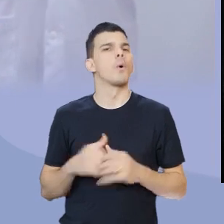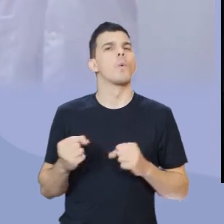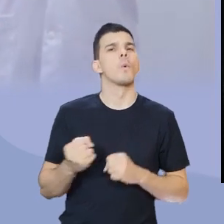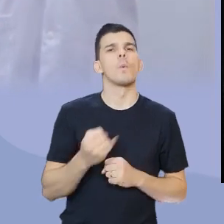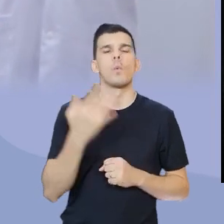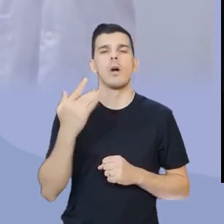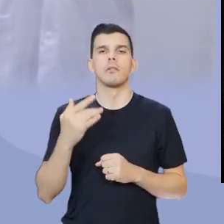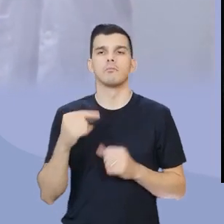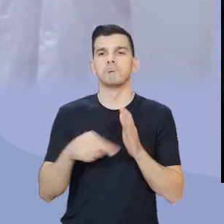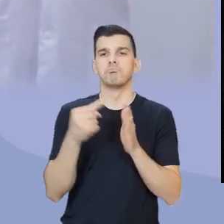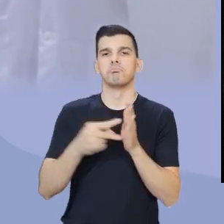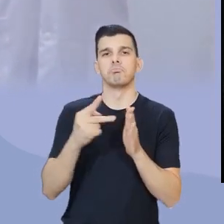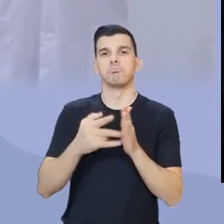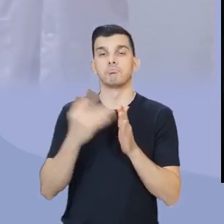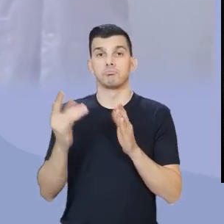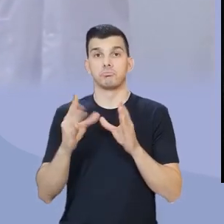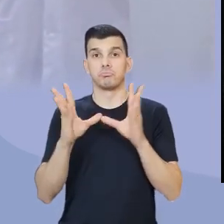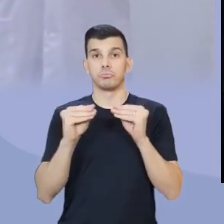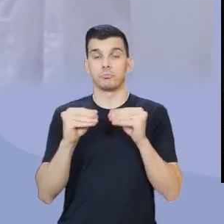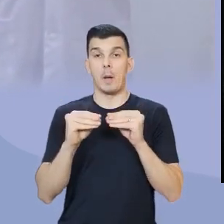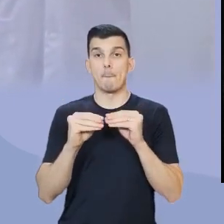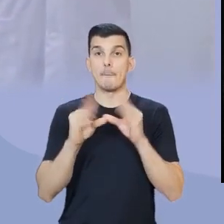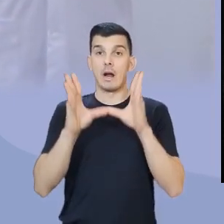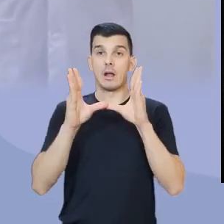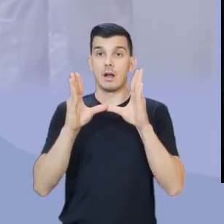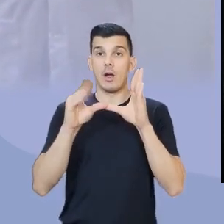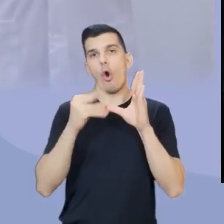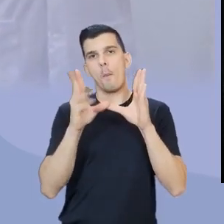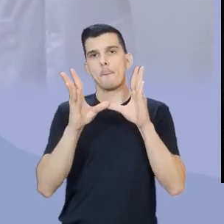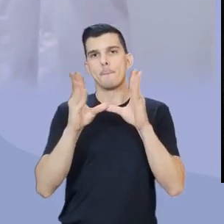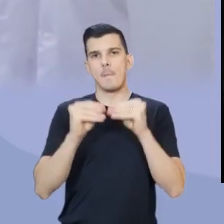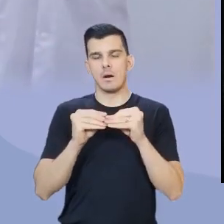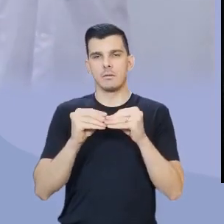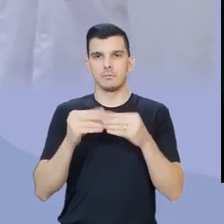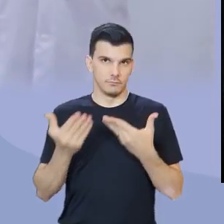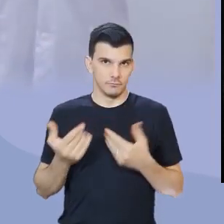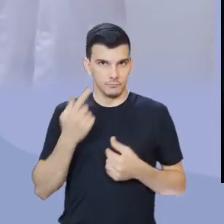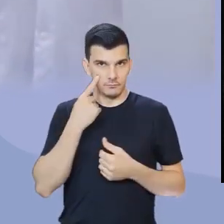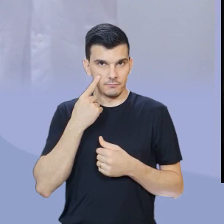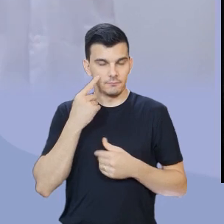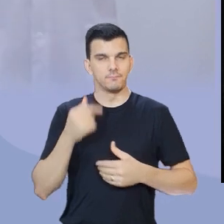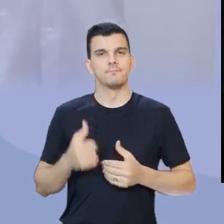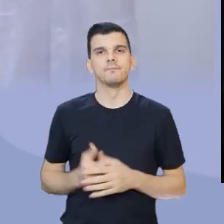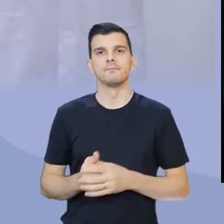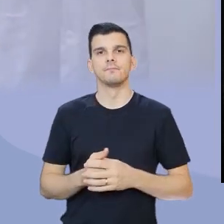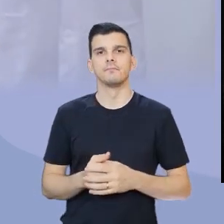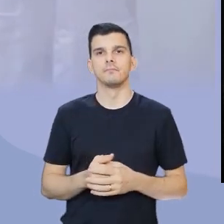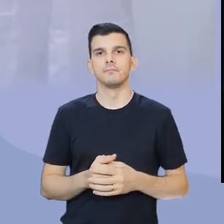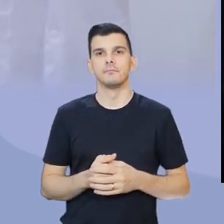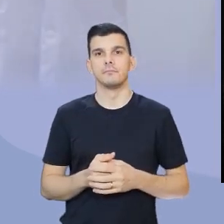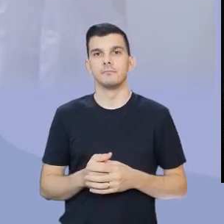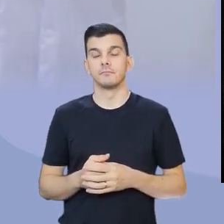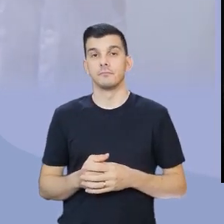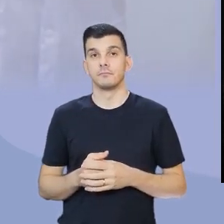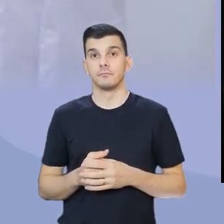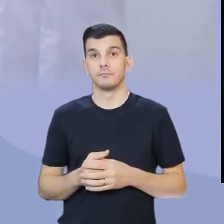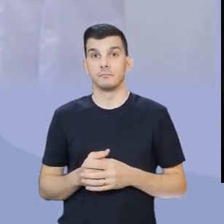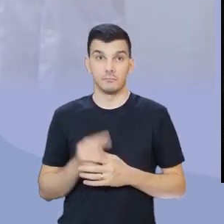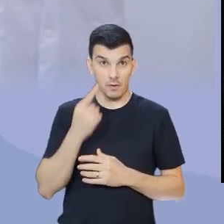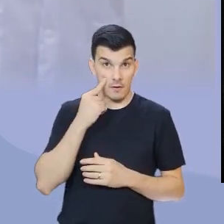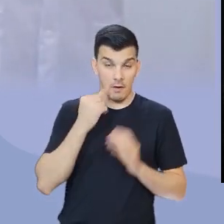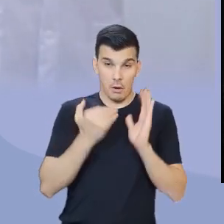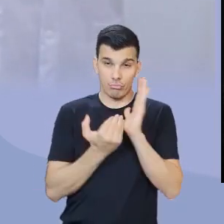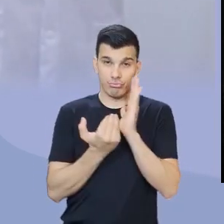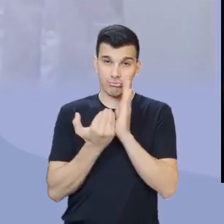Quantas foram as vezes que o sensor de temperatura acionou o sistema ligando ou desligando? Beleza? Quando ele passa lá em cima,